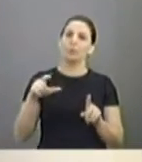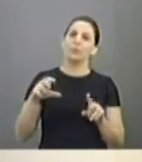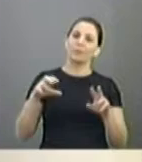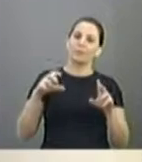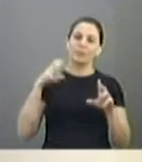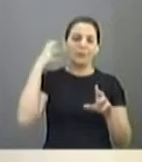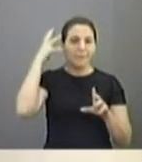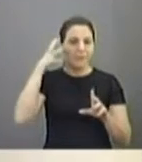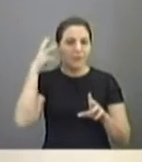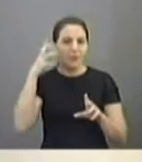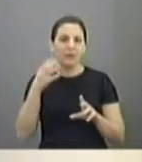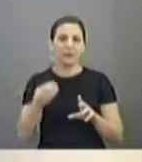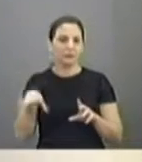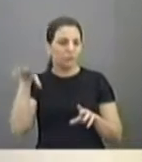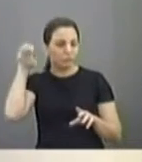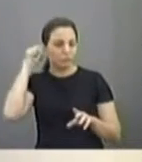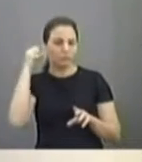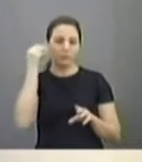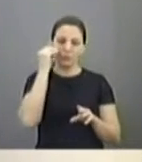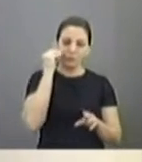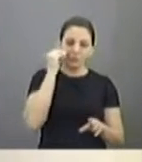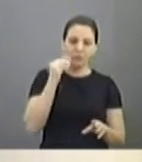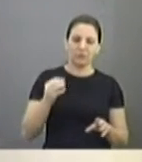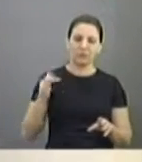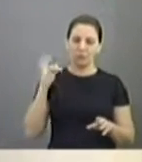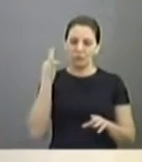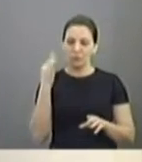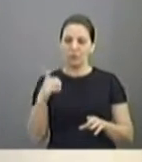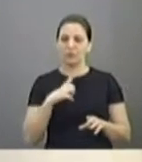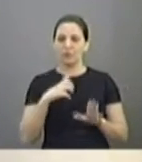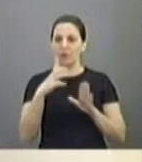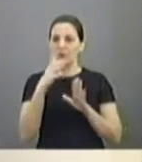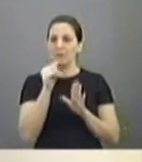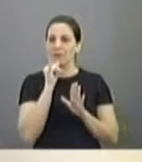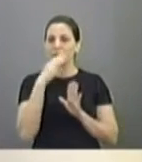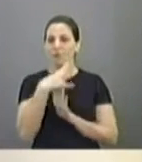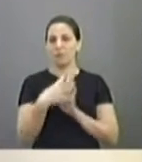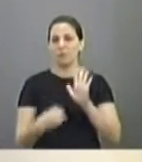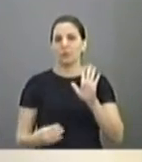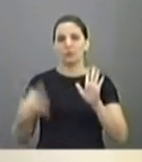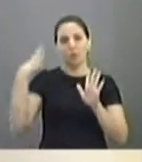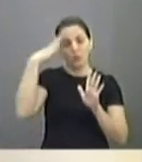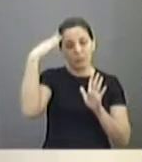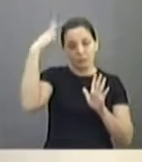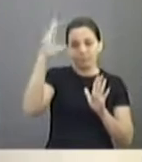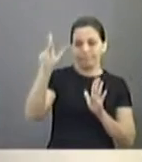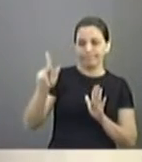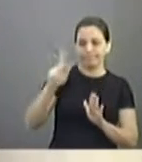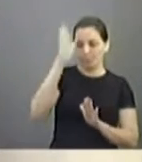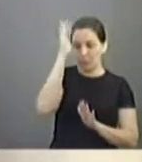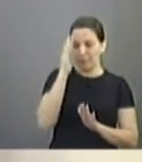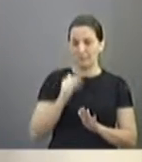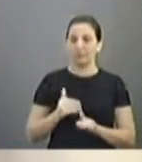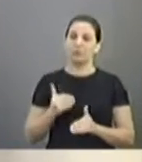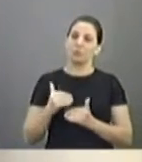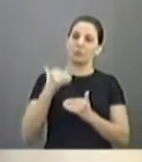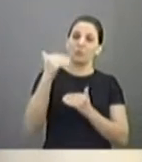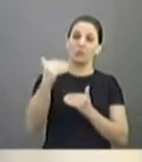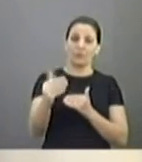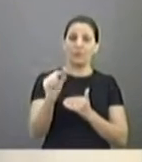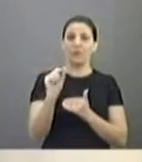ouvindo, inclusive, experiências de fundações que têm um modelo de sucesso pelo Brasil afora, que tem